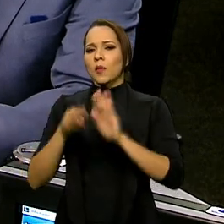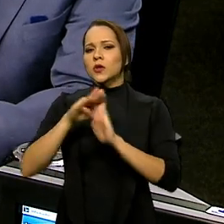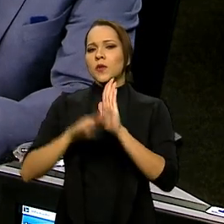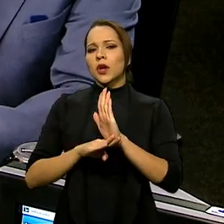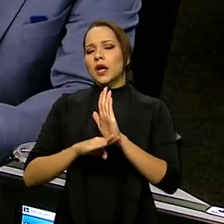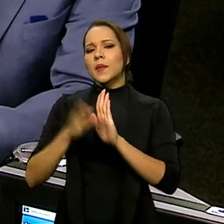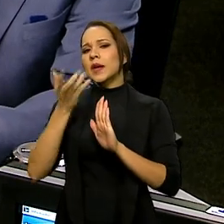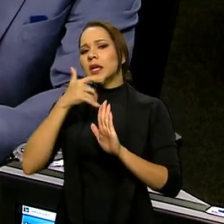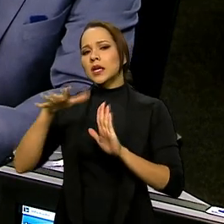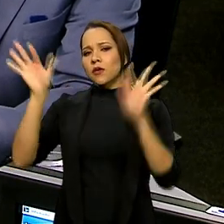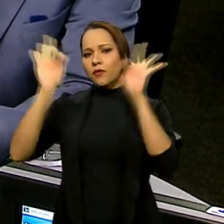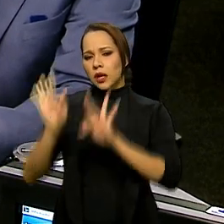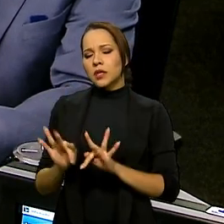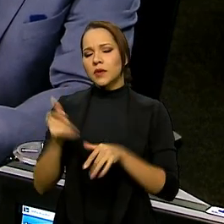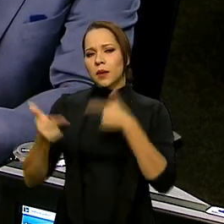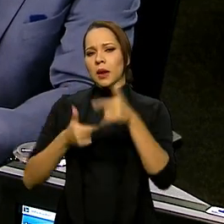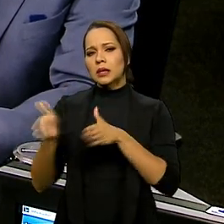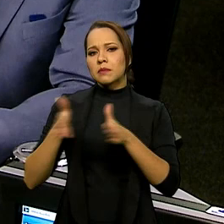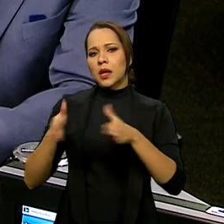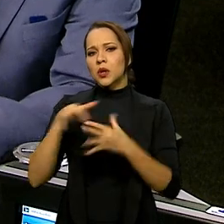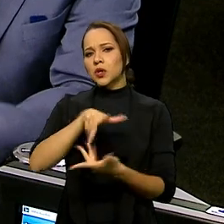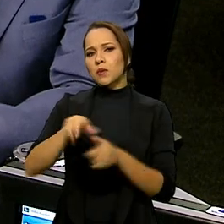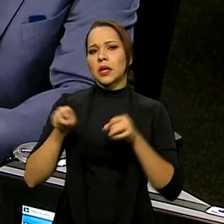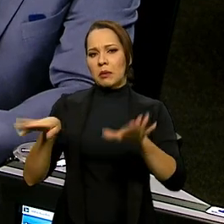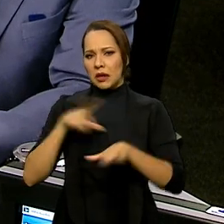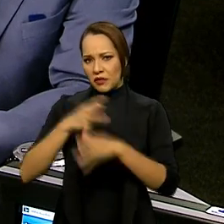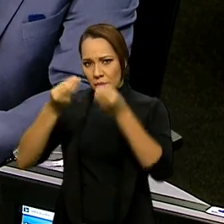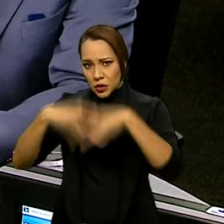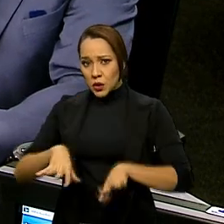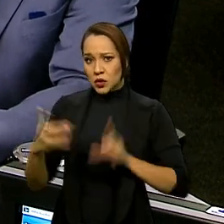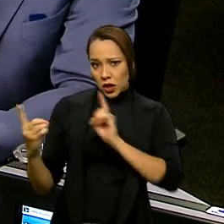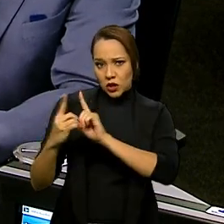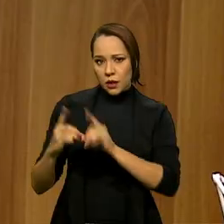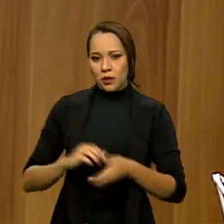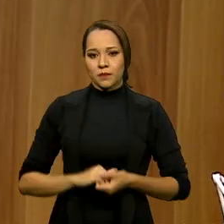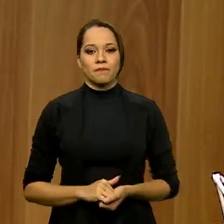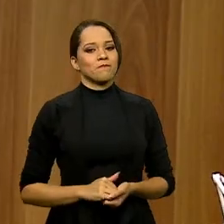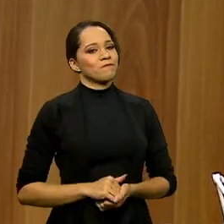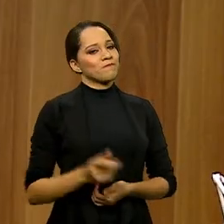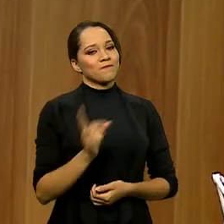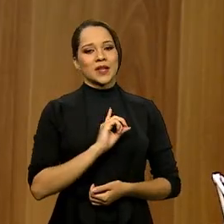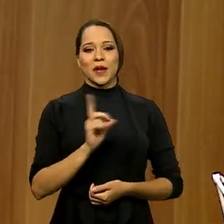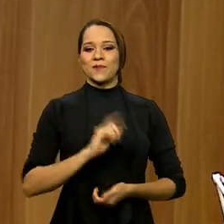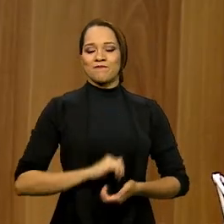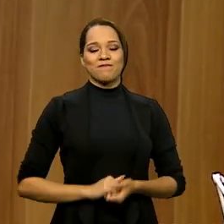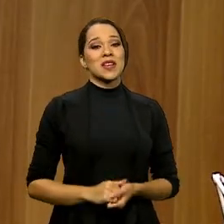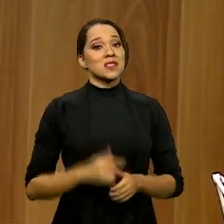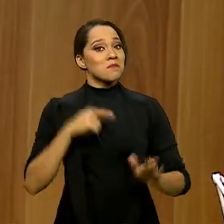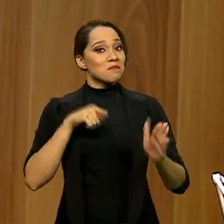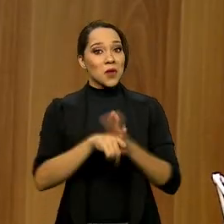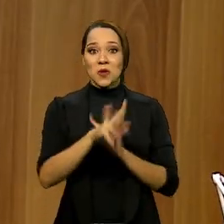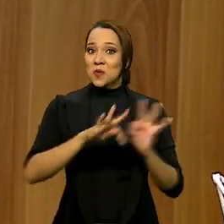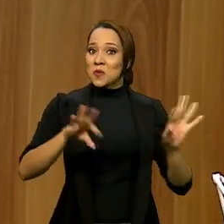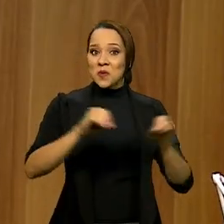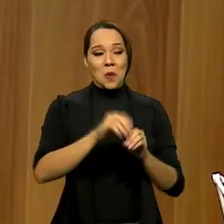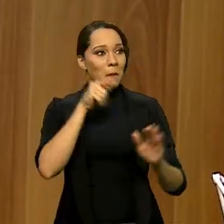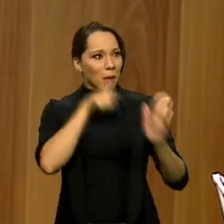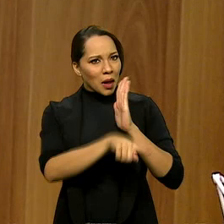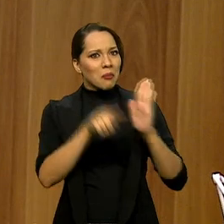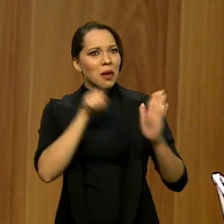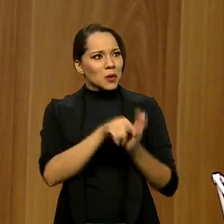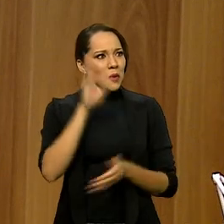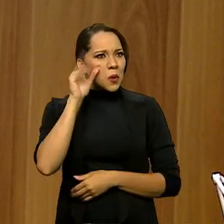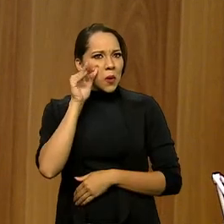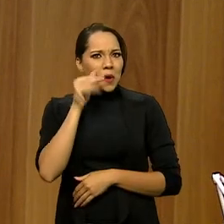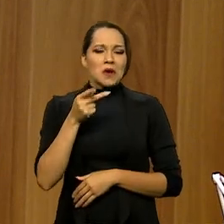foi trabalhado durante esse tempo todo aí? Houve prejuízo nos atendimentos? Não. Olha, isso é uma pergunta que todos fazem, né? Eu acho que fica bem